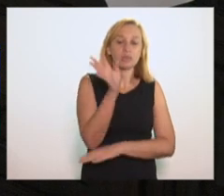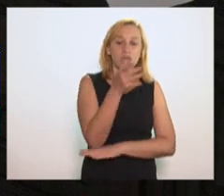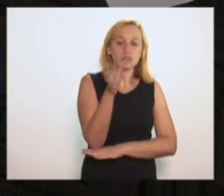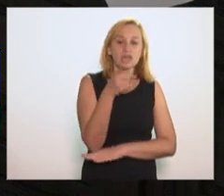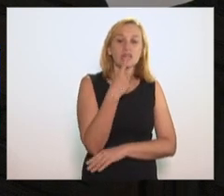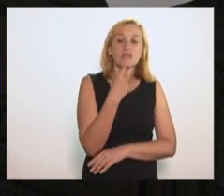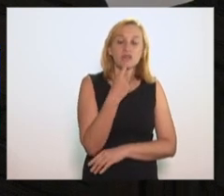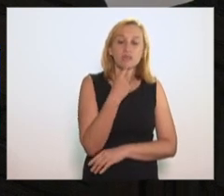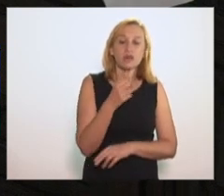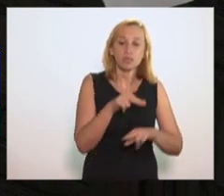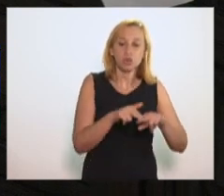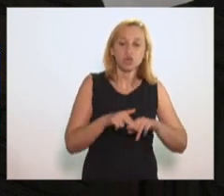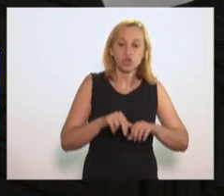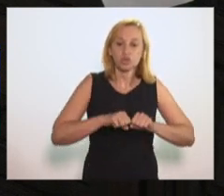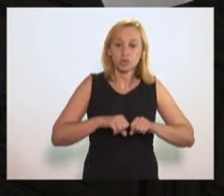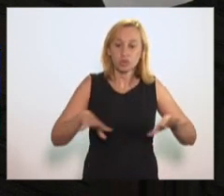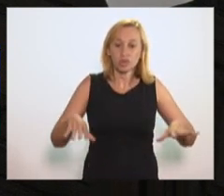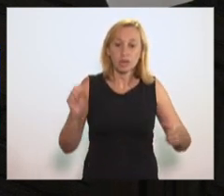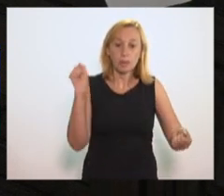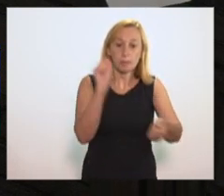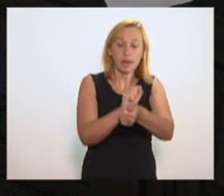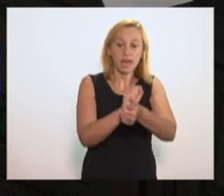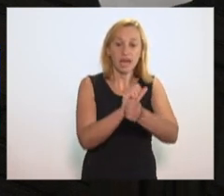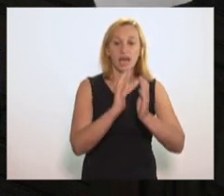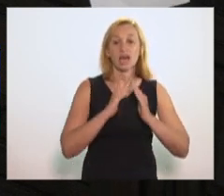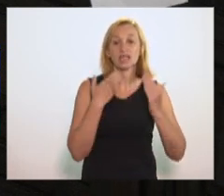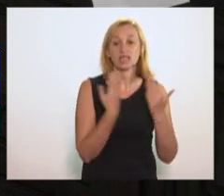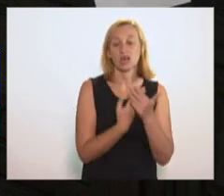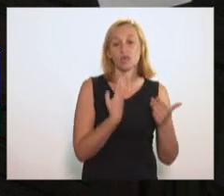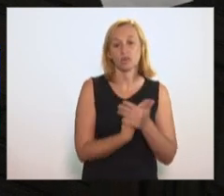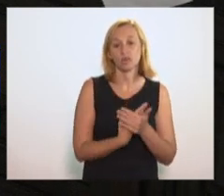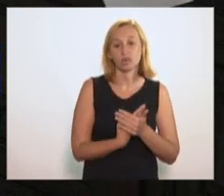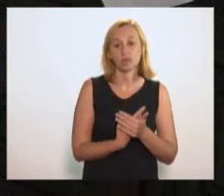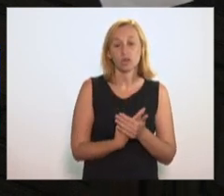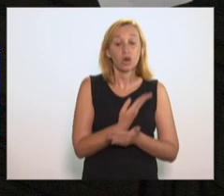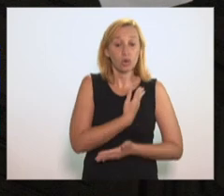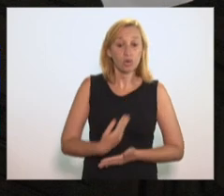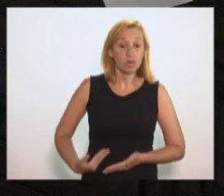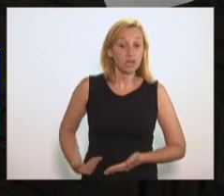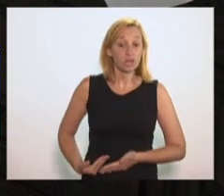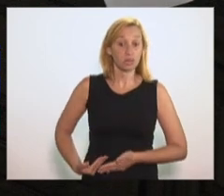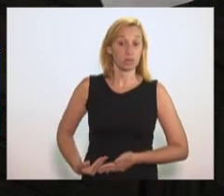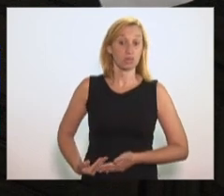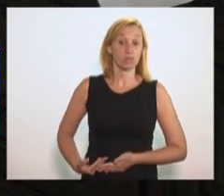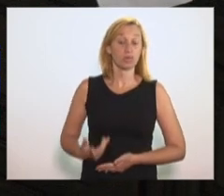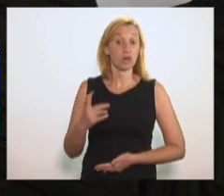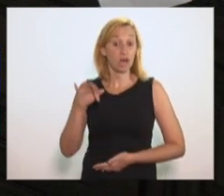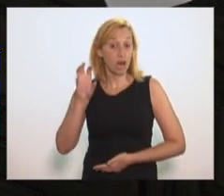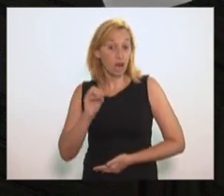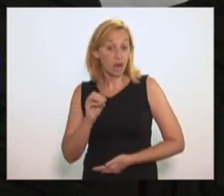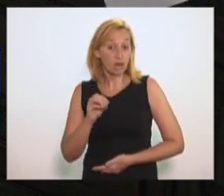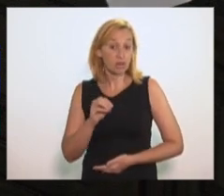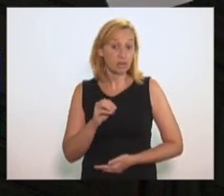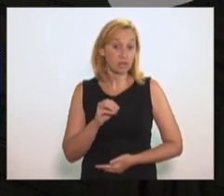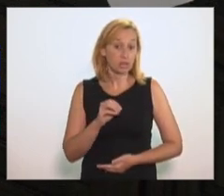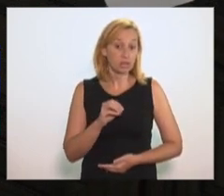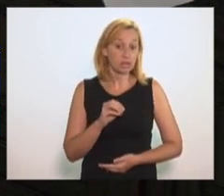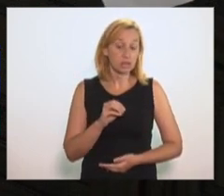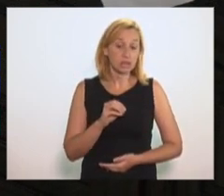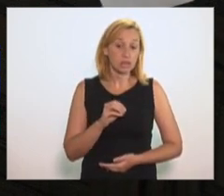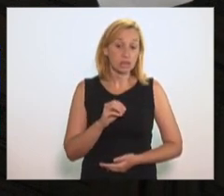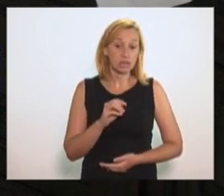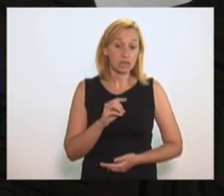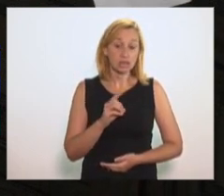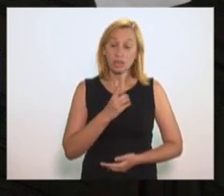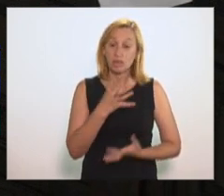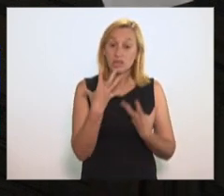conta da pandemia teriam que suspender as aulas o governador Cláudio Castro desautorizou o secretário e